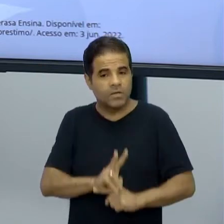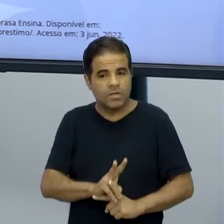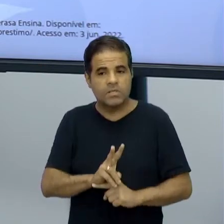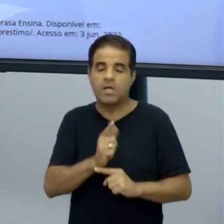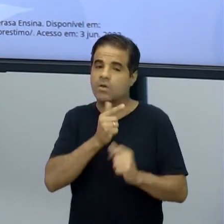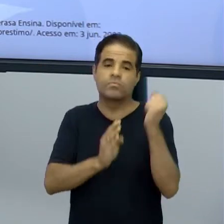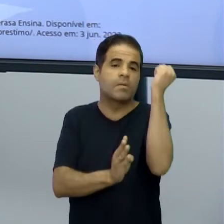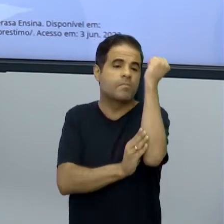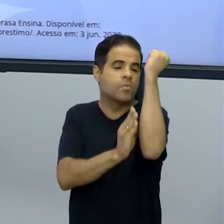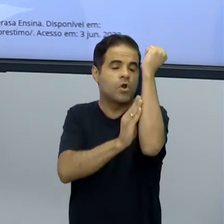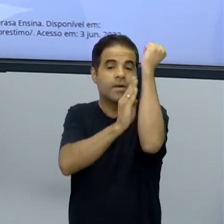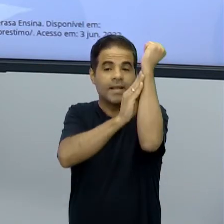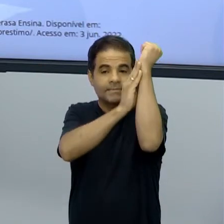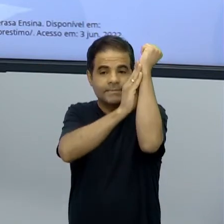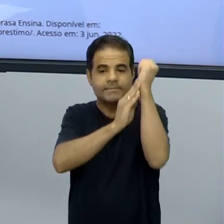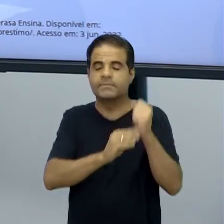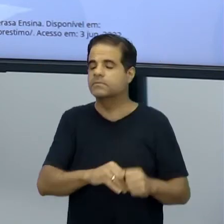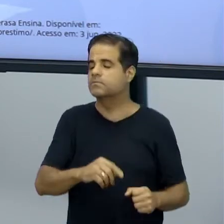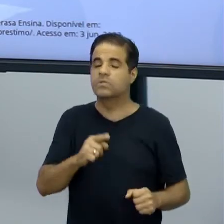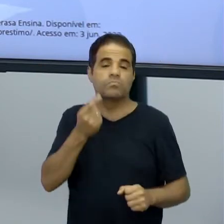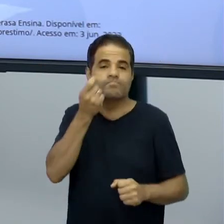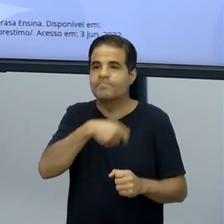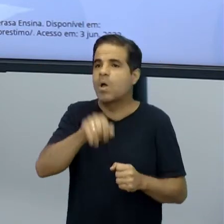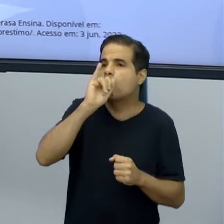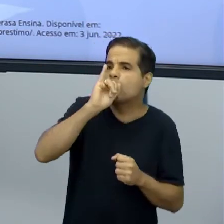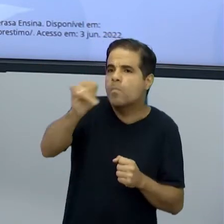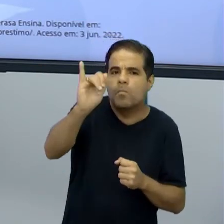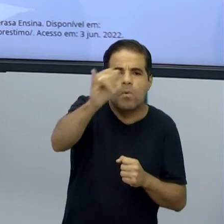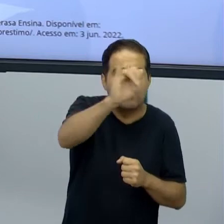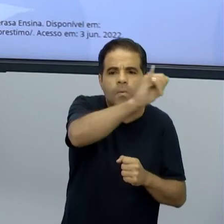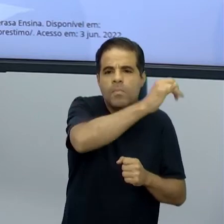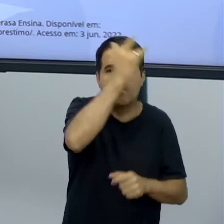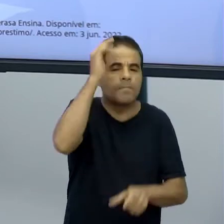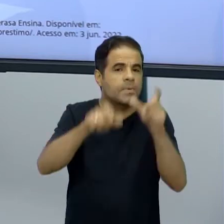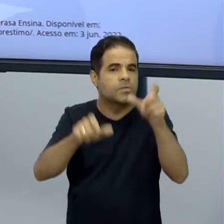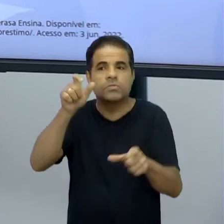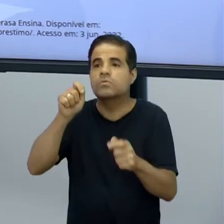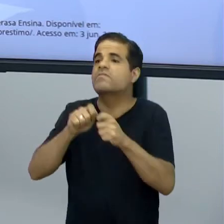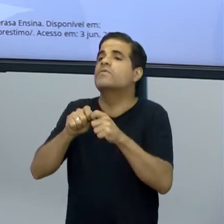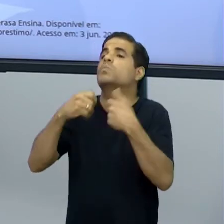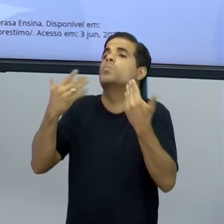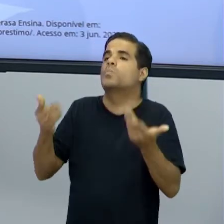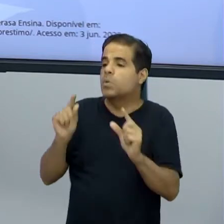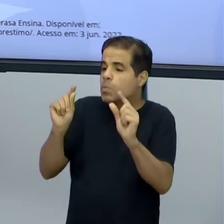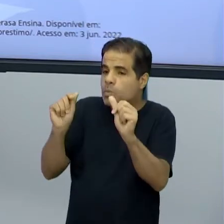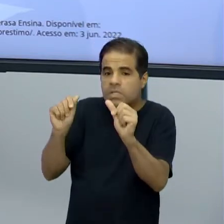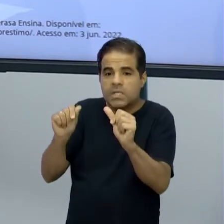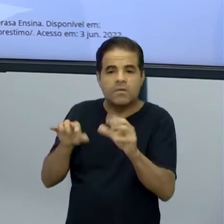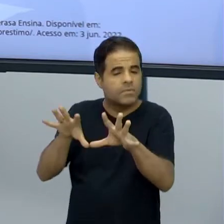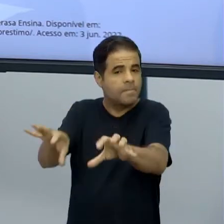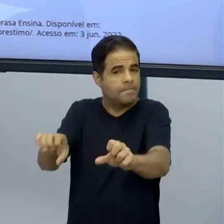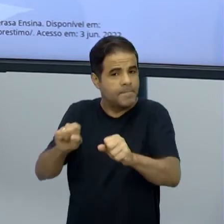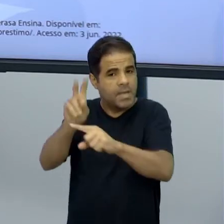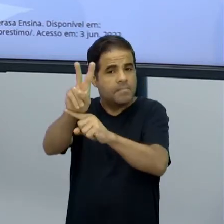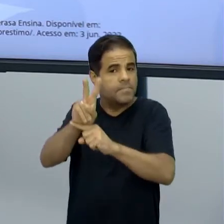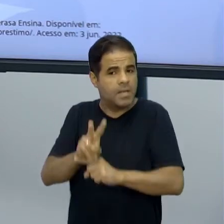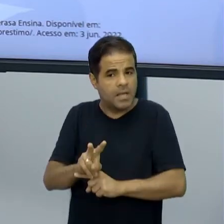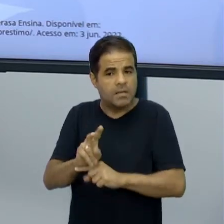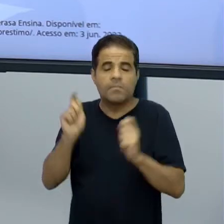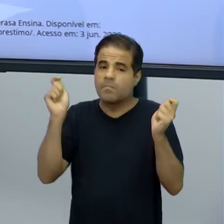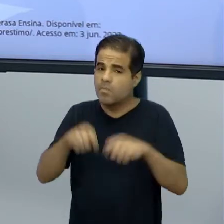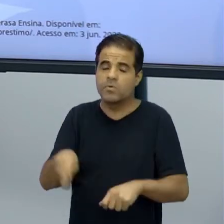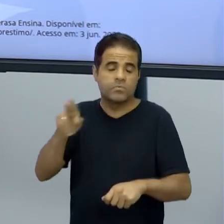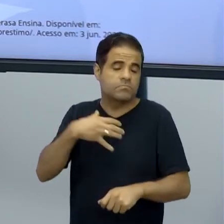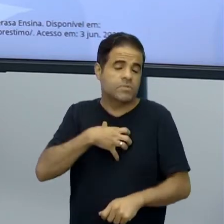muita burocracia, você não precisa contar para ninguém o que você vai fazer com o dinheiro. Você pega o empréstimo e pode usar como você